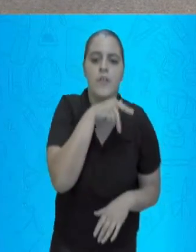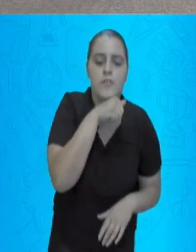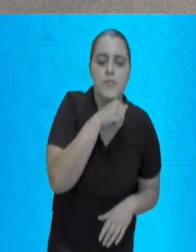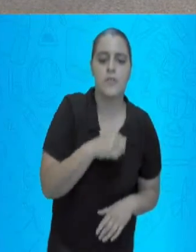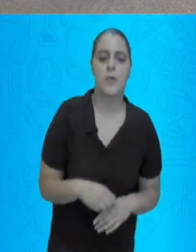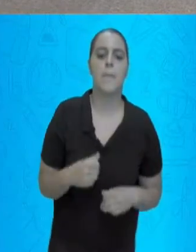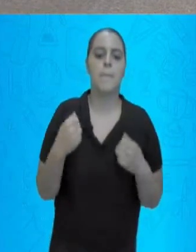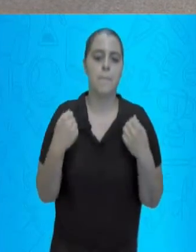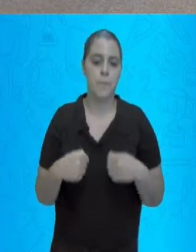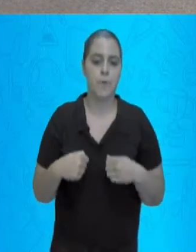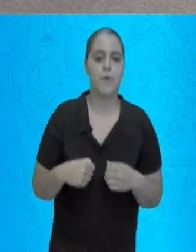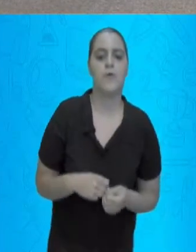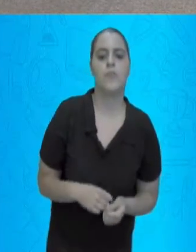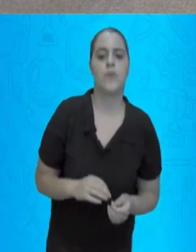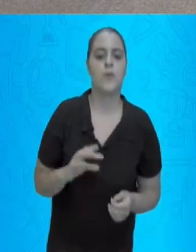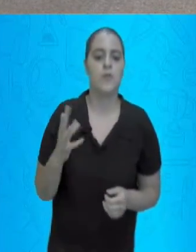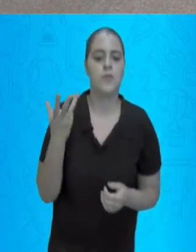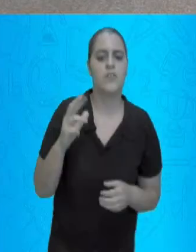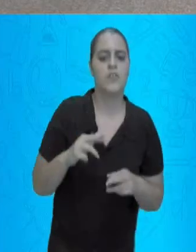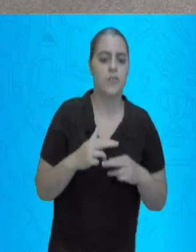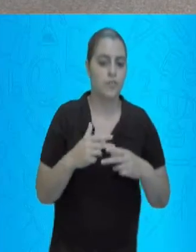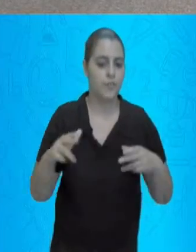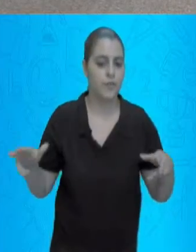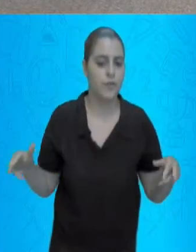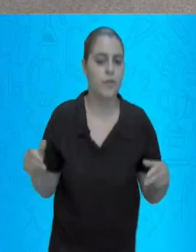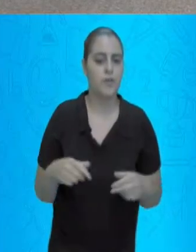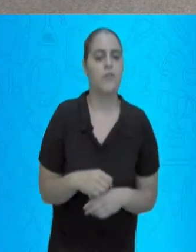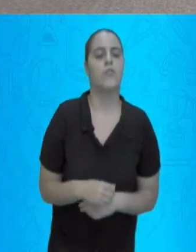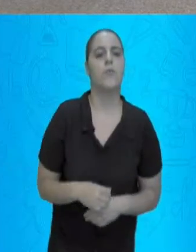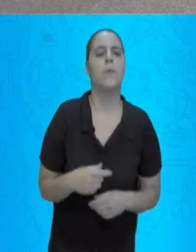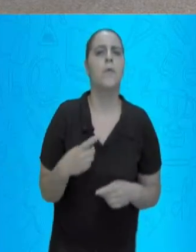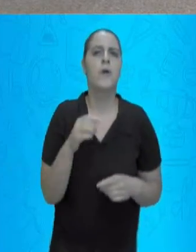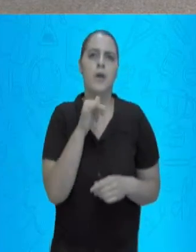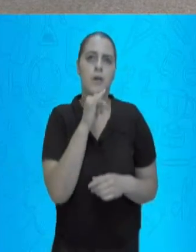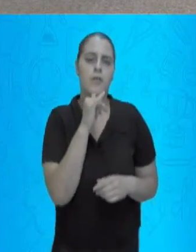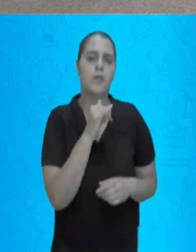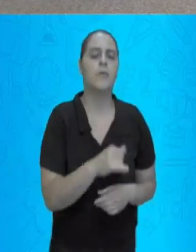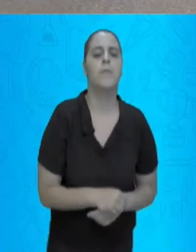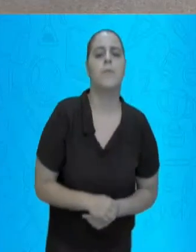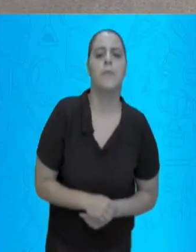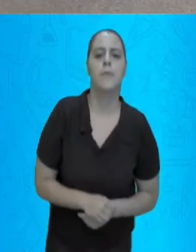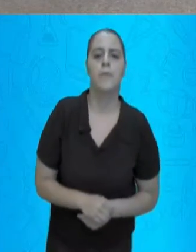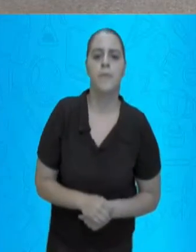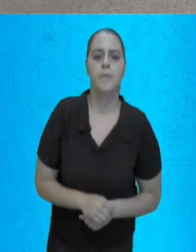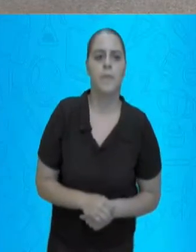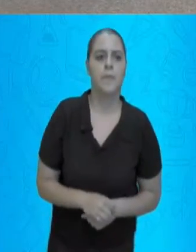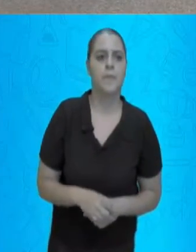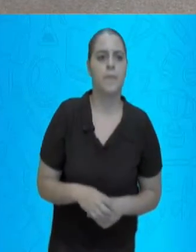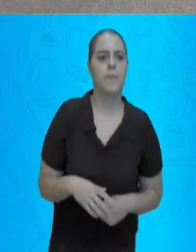animais pode ocorrer de formas diferentes. Pode ocorrer, por exemplo, por meio